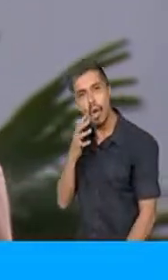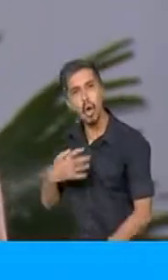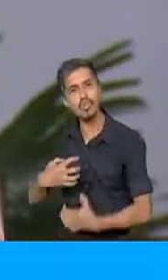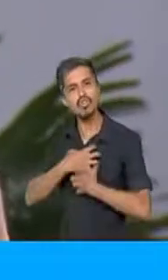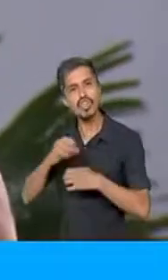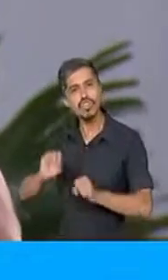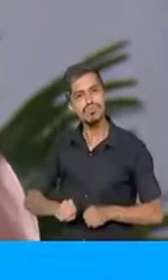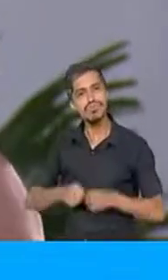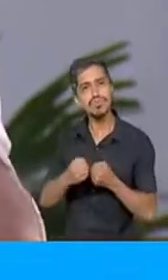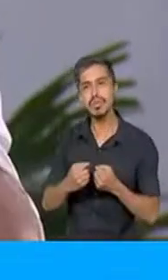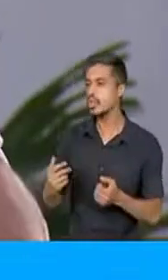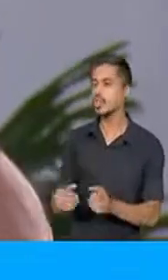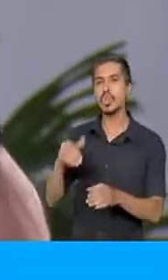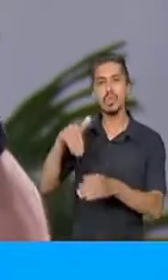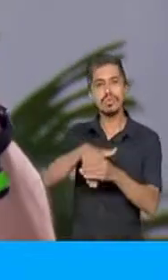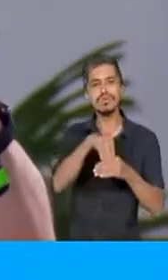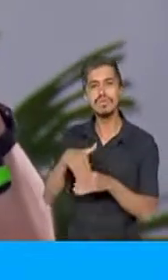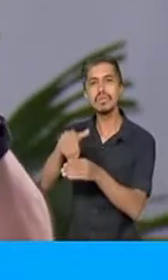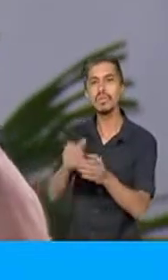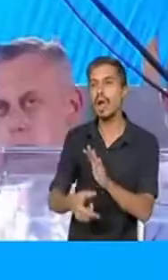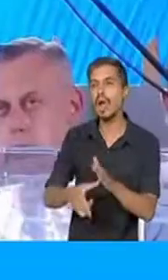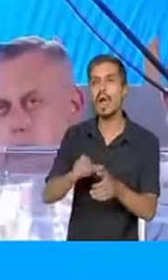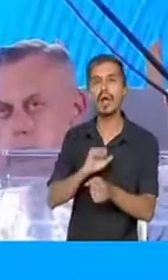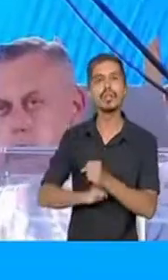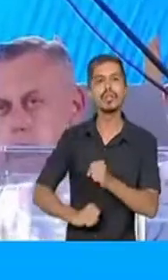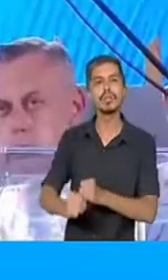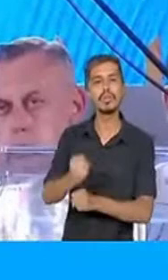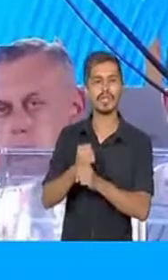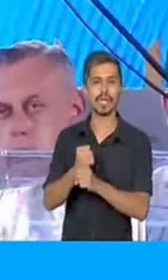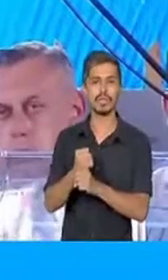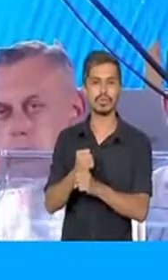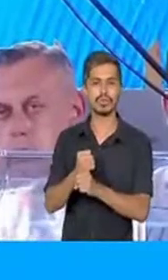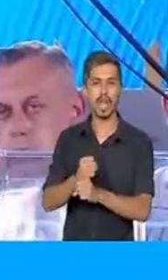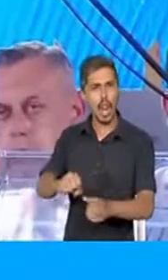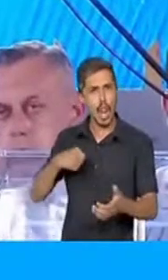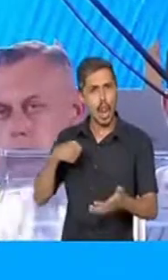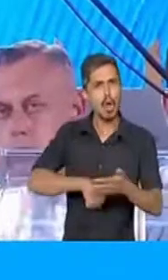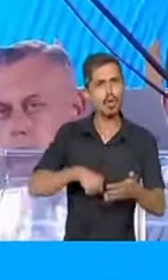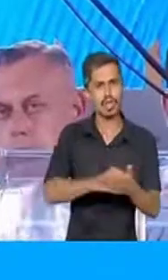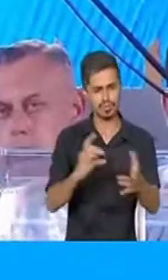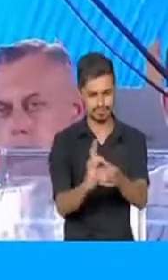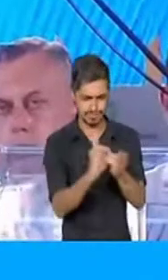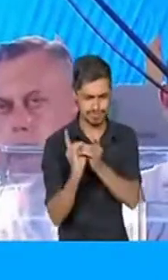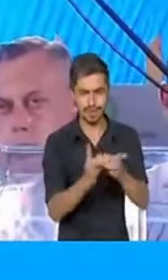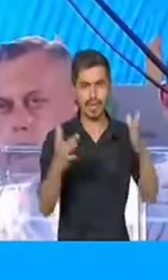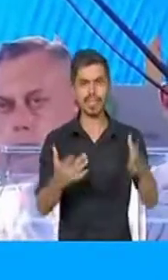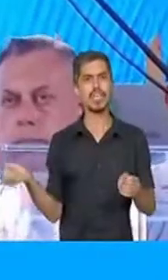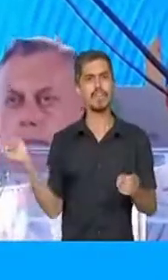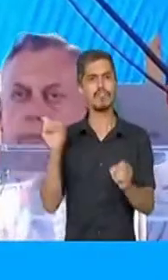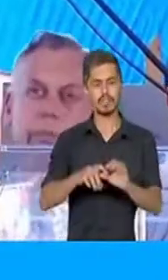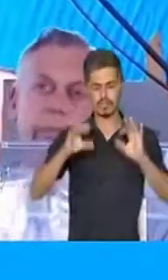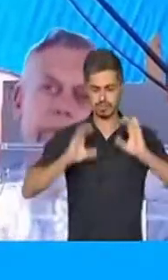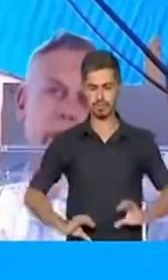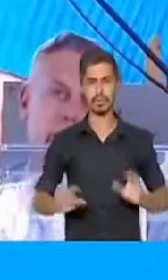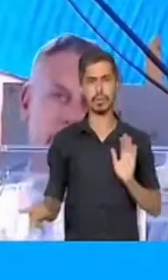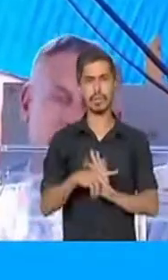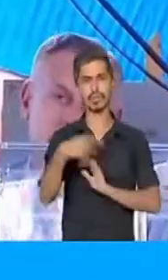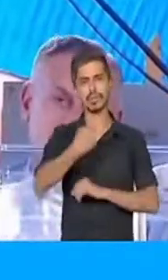da campanha eleitoral do ano passado, da luta pela democracia e do retorno para a cidadania do